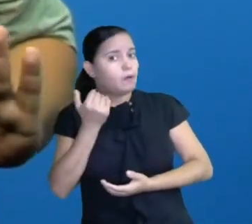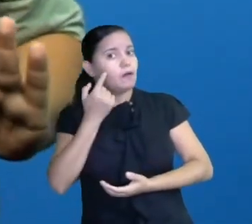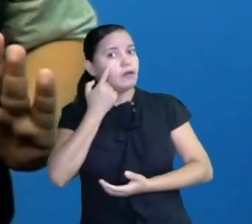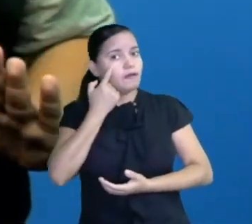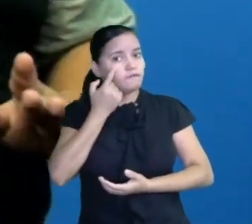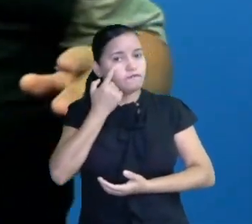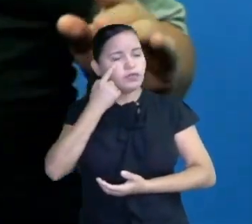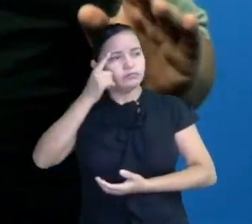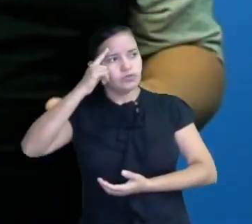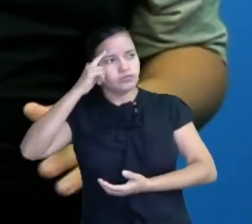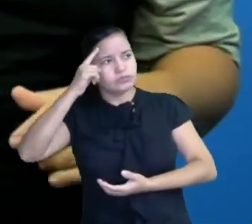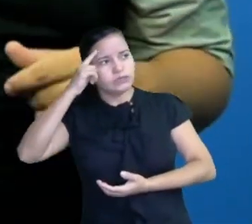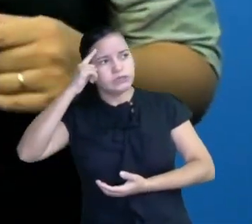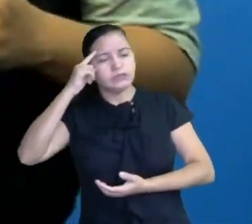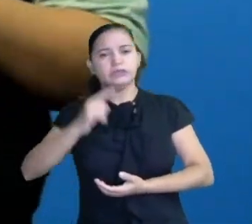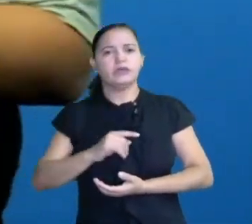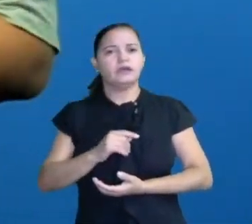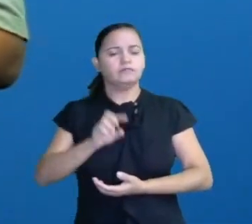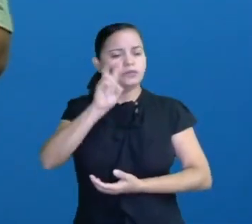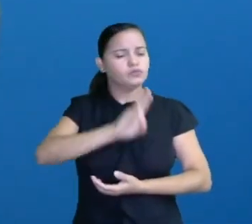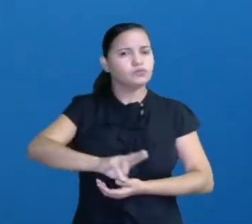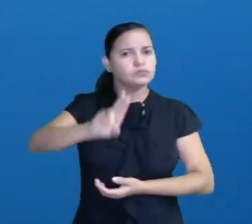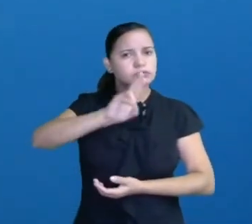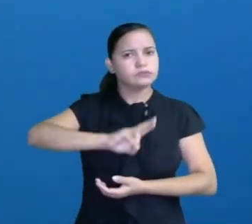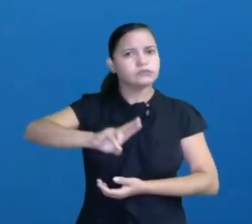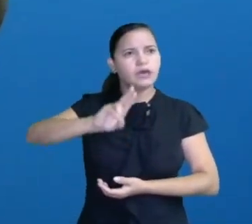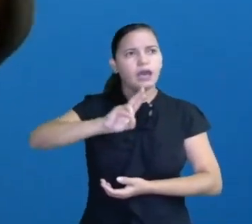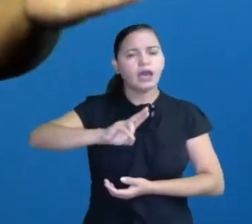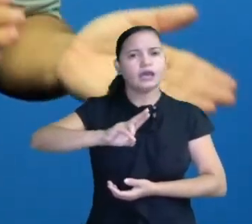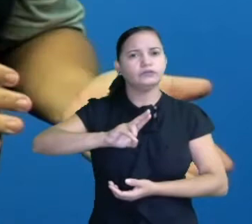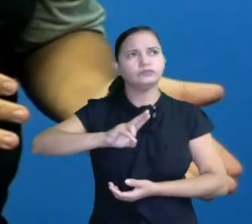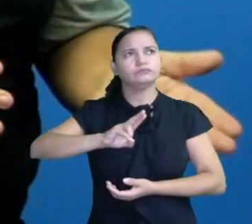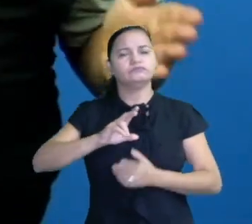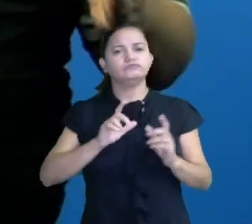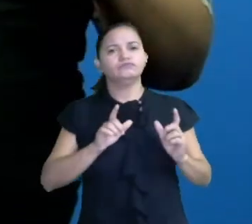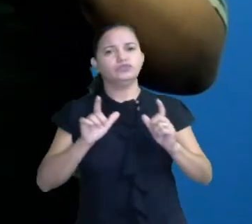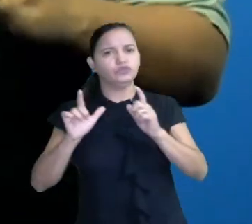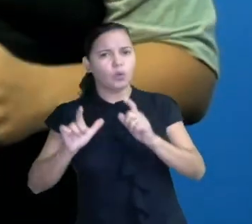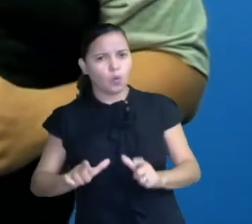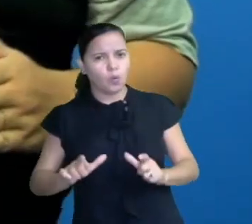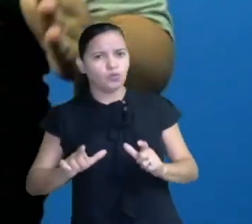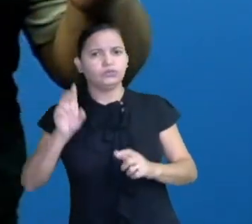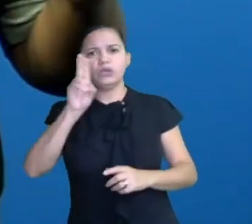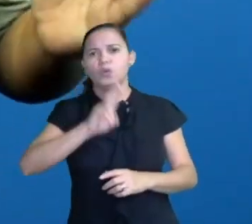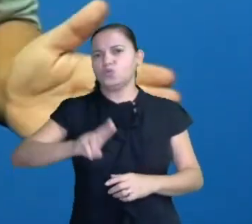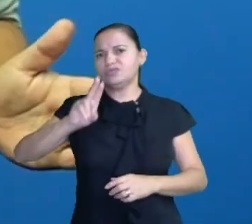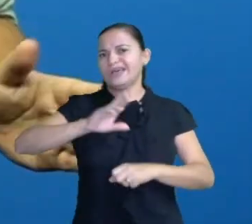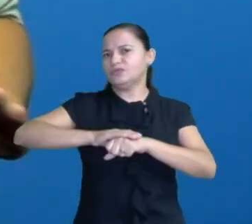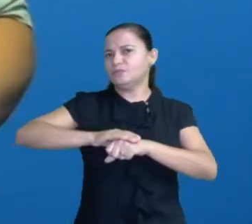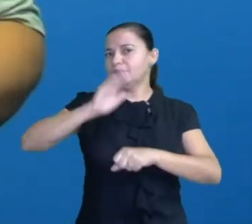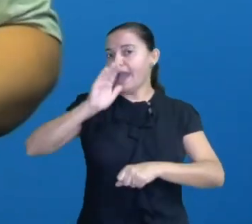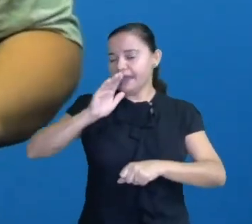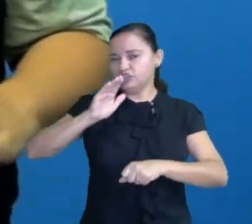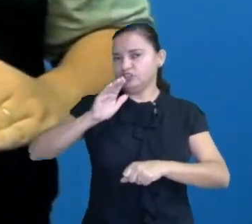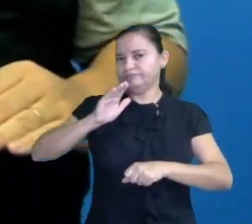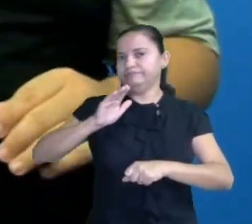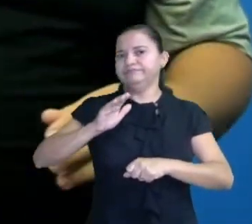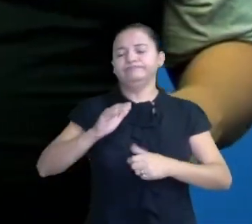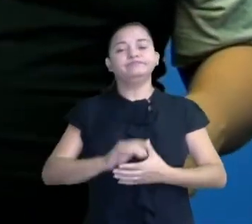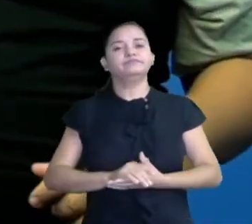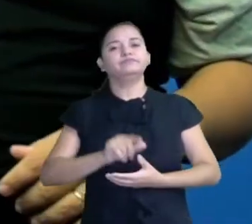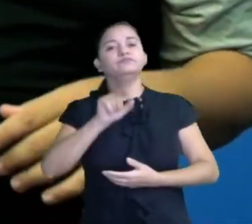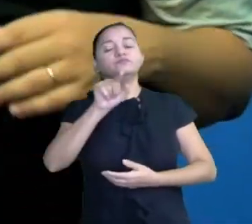nosso cotidiano o que é mais utilizado e onde é mais utilizado esse tipo de informações, né? Para